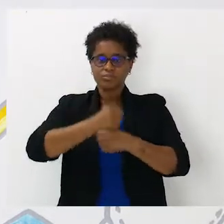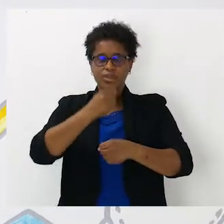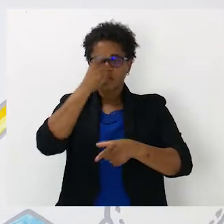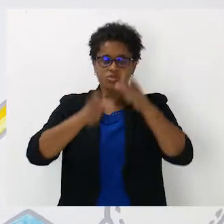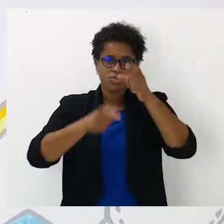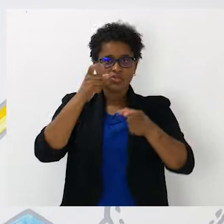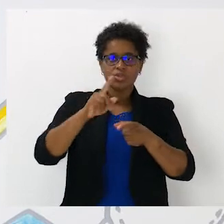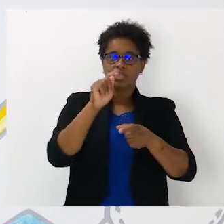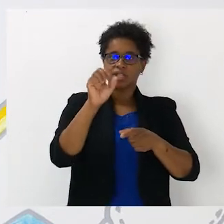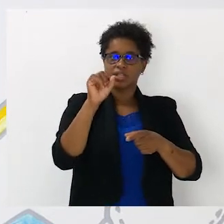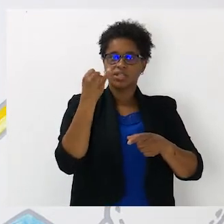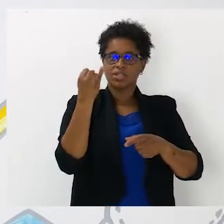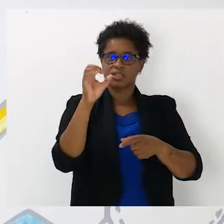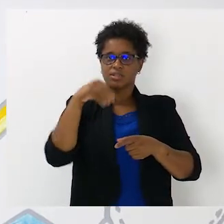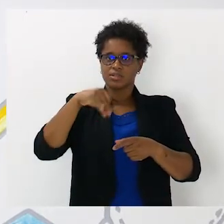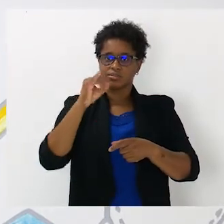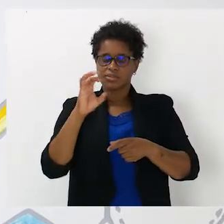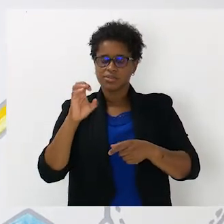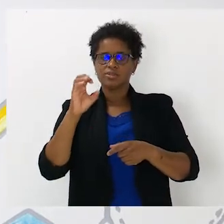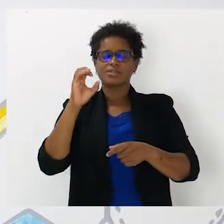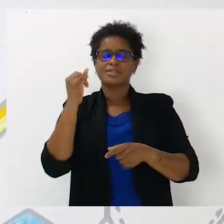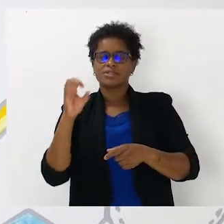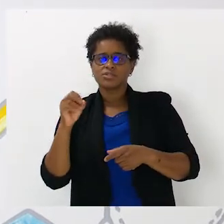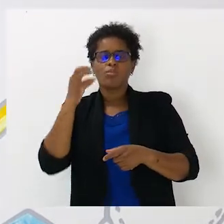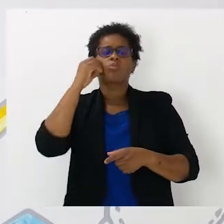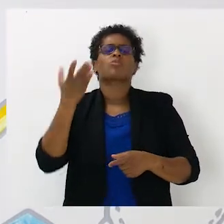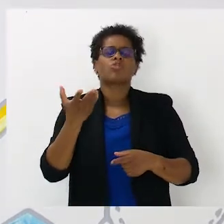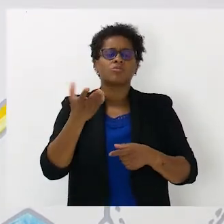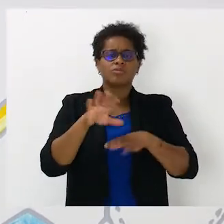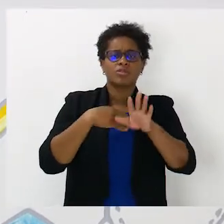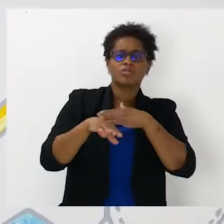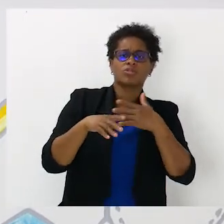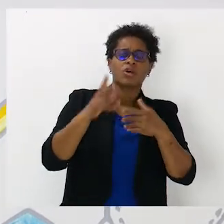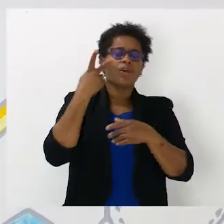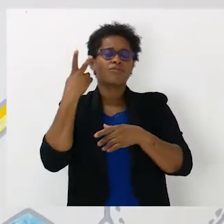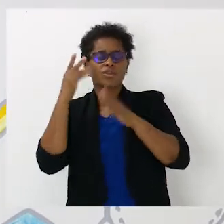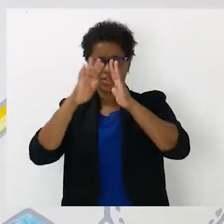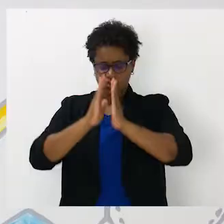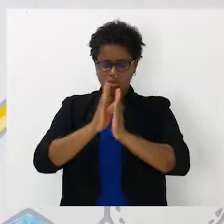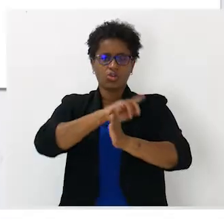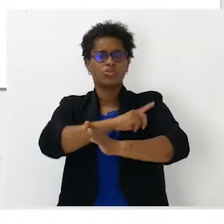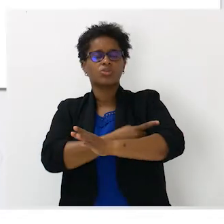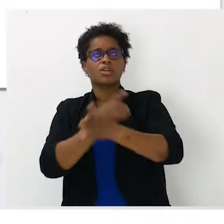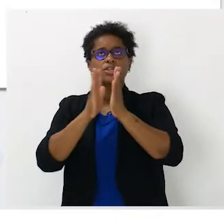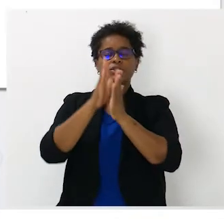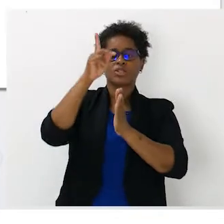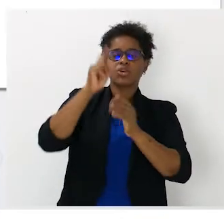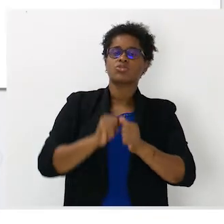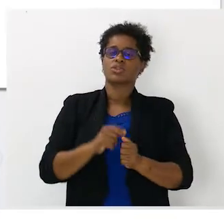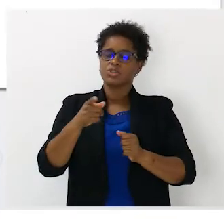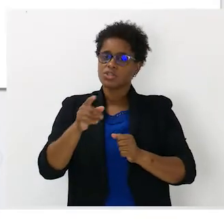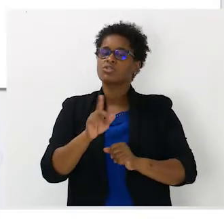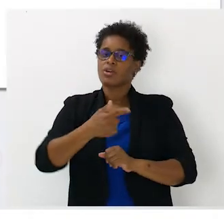como lidavam com a vida religiosa, com o poder divino. Portanto, é disto que